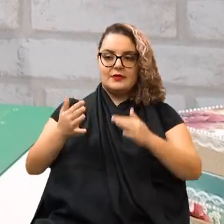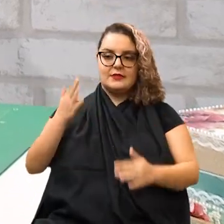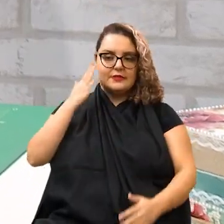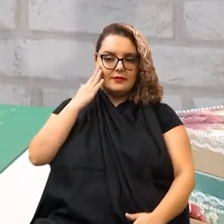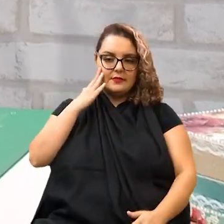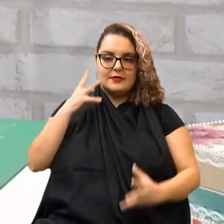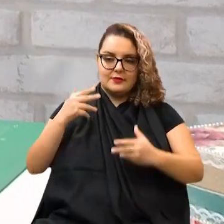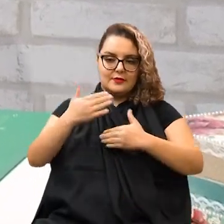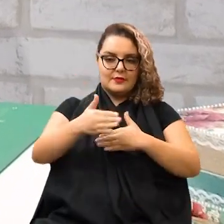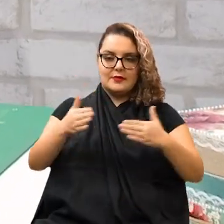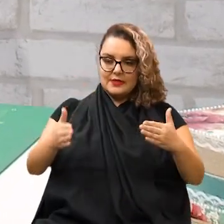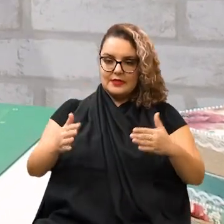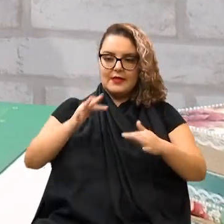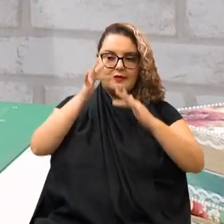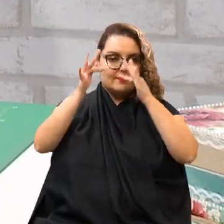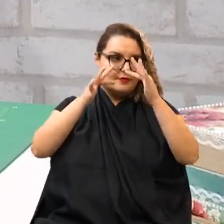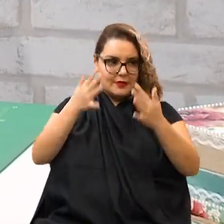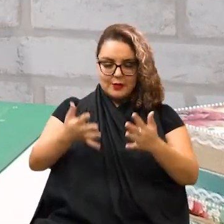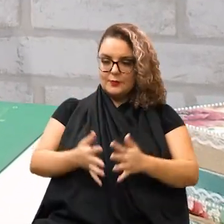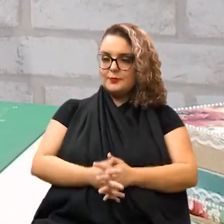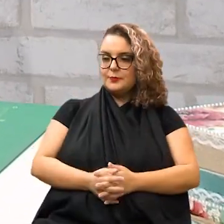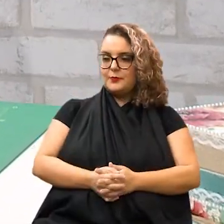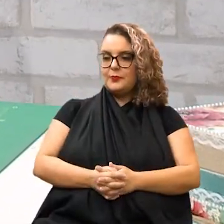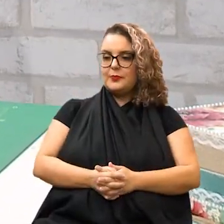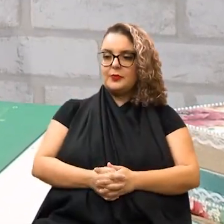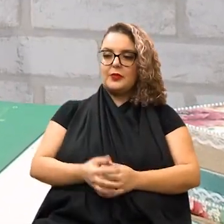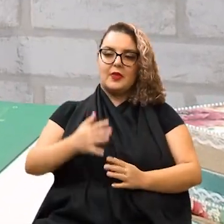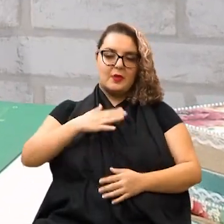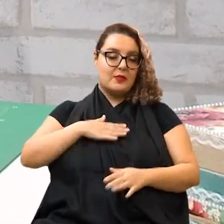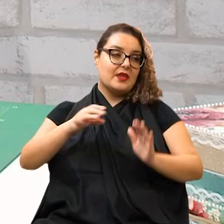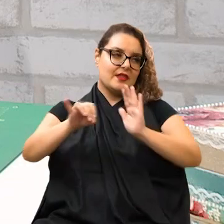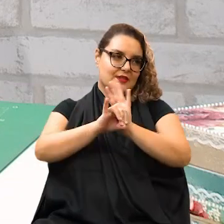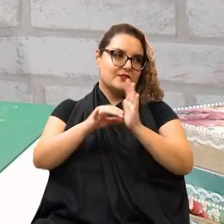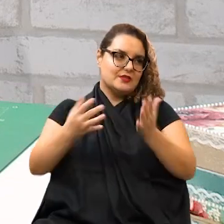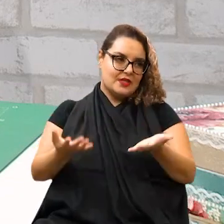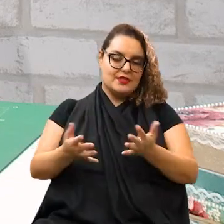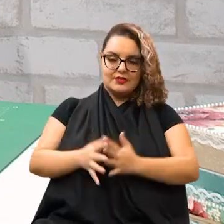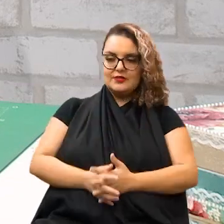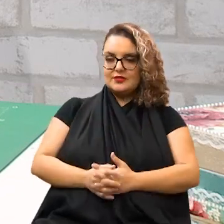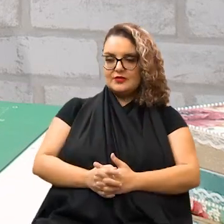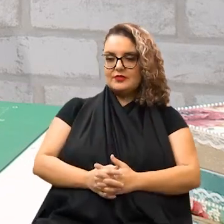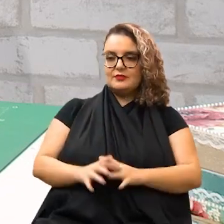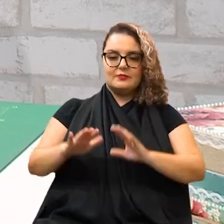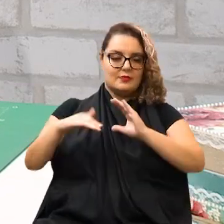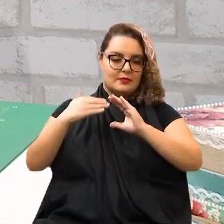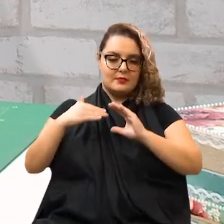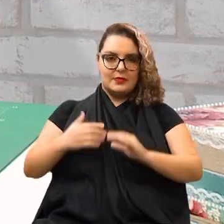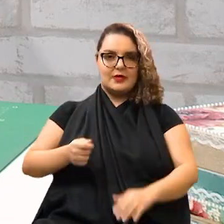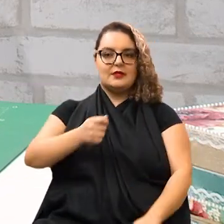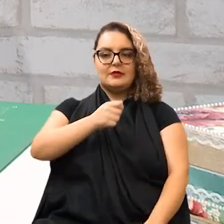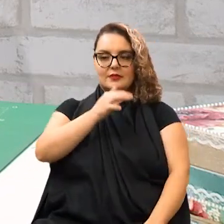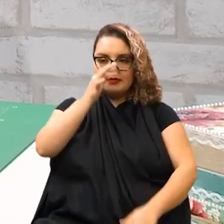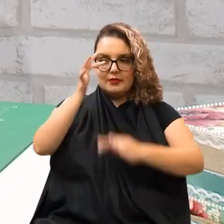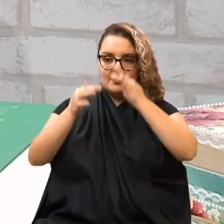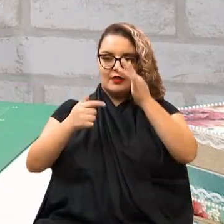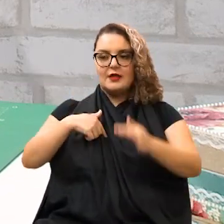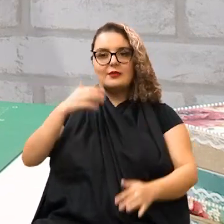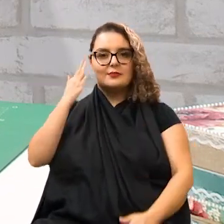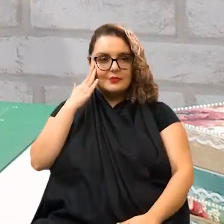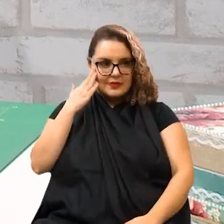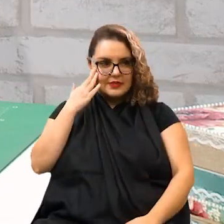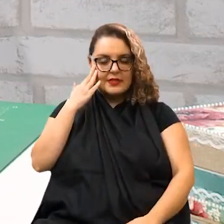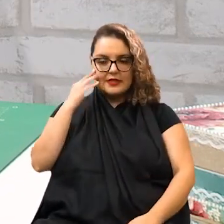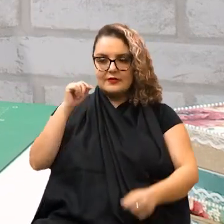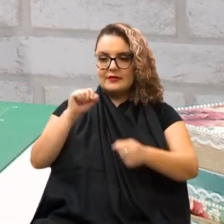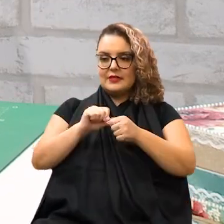sabem que todas as minhas caixas têm flores, é meio que uma assinatura minha, então elas me mandam muitas flores. Eu sei fazer flores, gente, mas eu